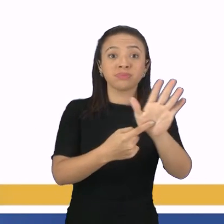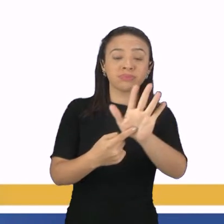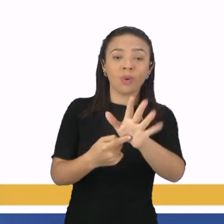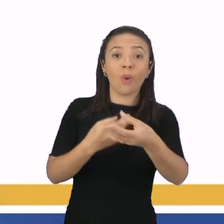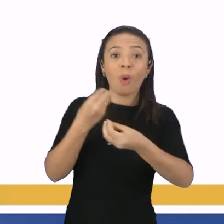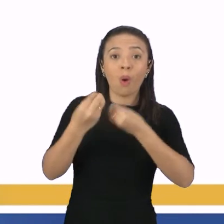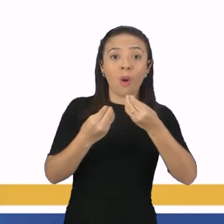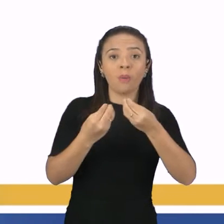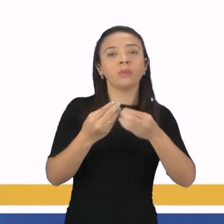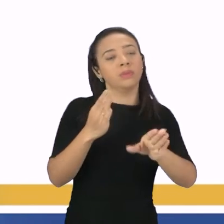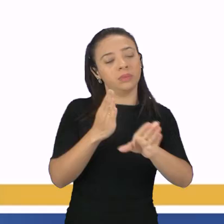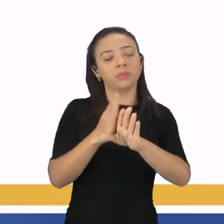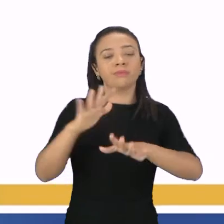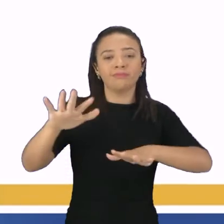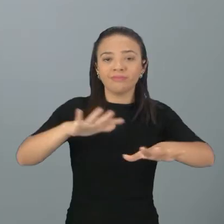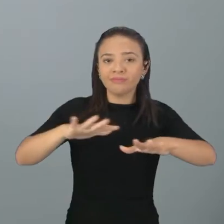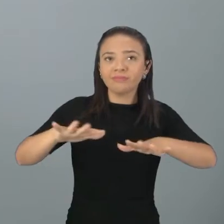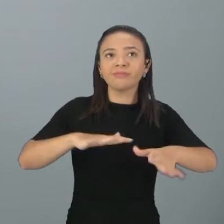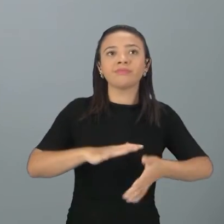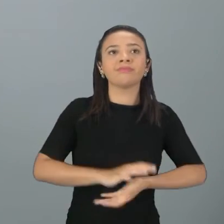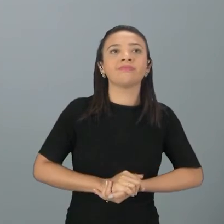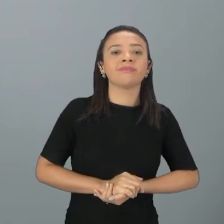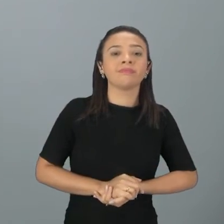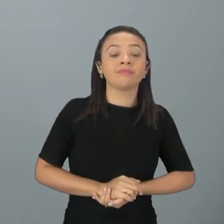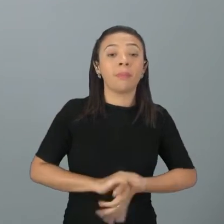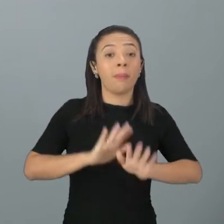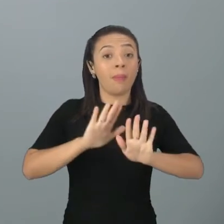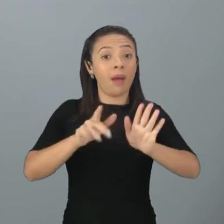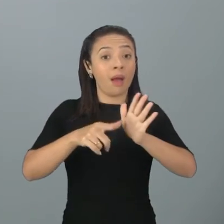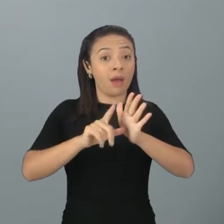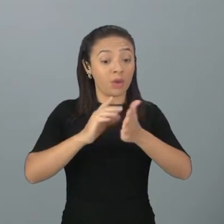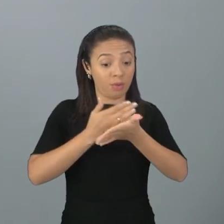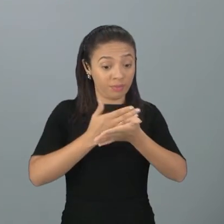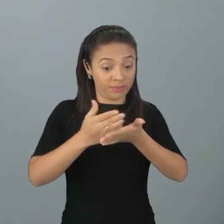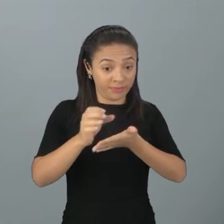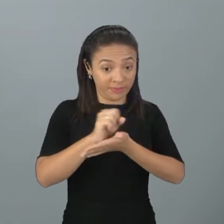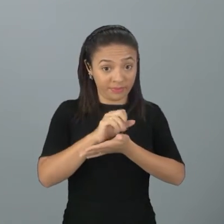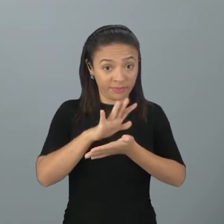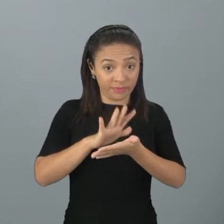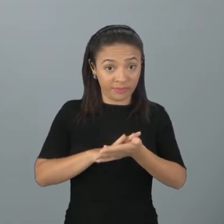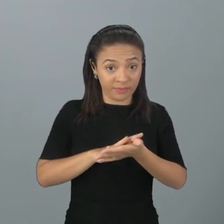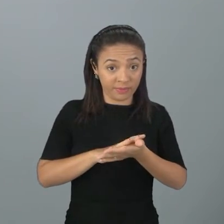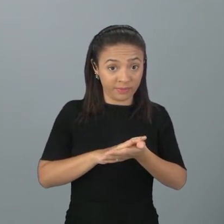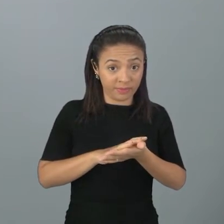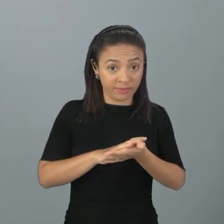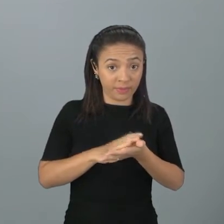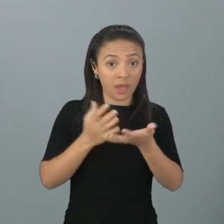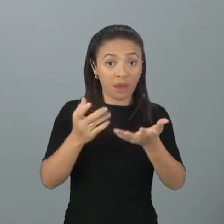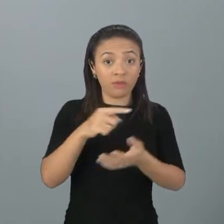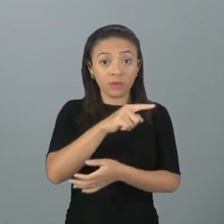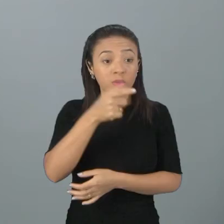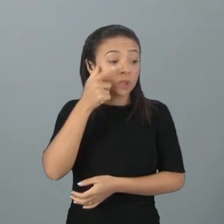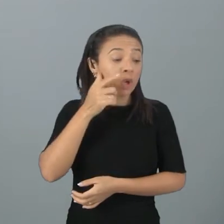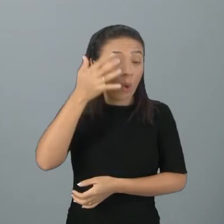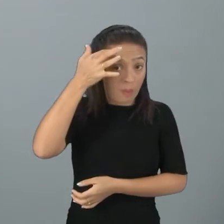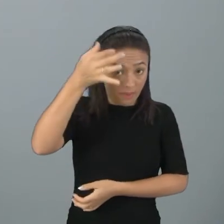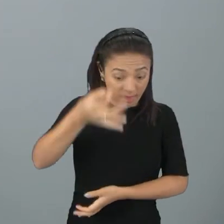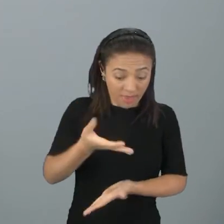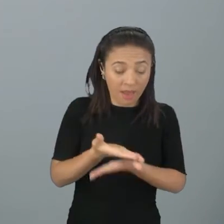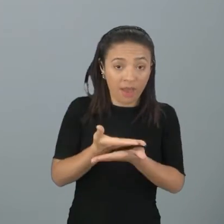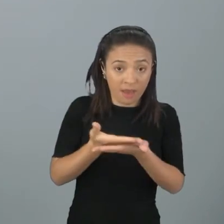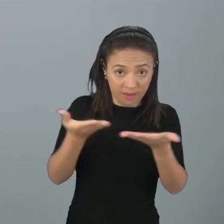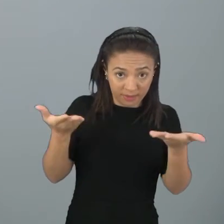do movimento humano. Então, antes da gente ir para o nosso exercitando, eu espero que vocês tenham entendido, né, nossa aula de